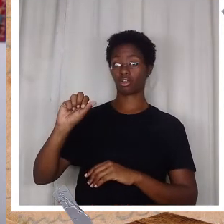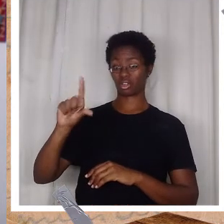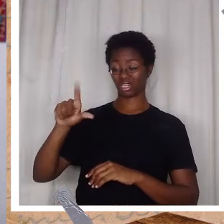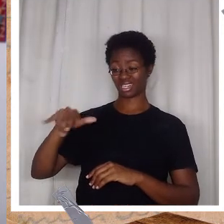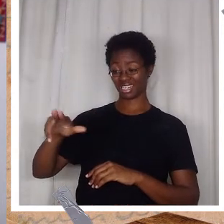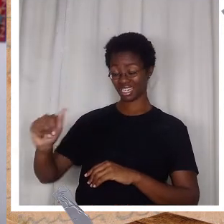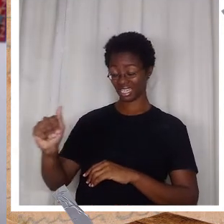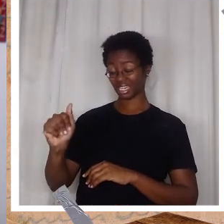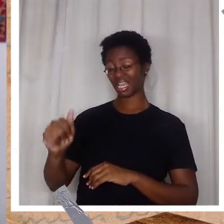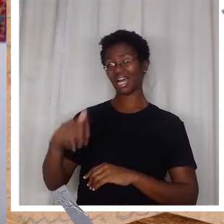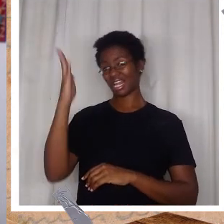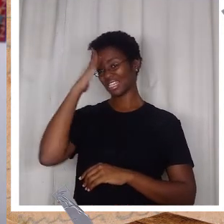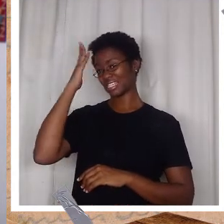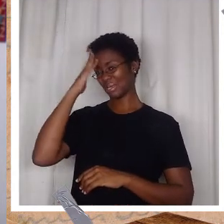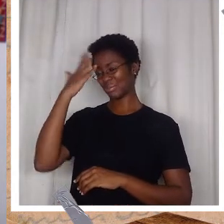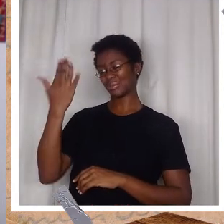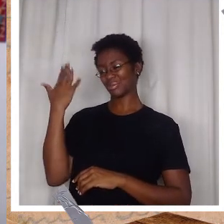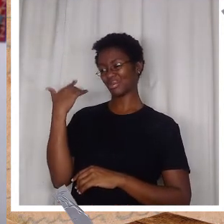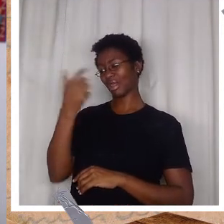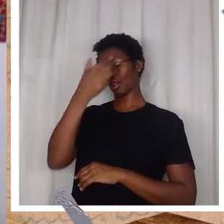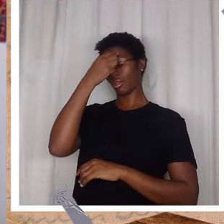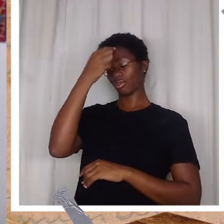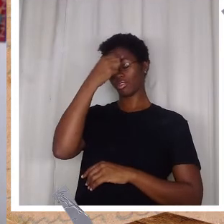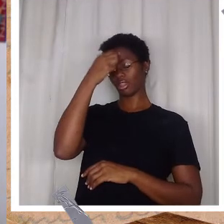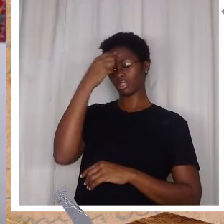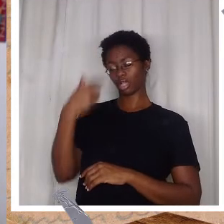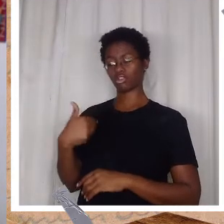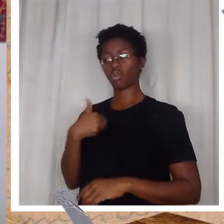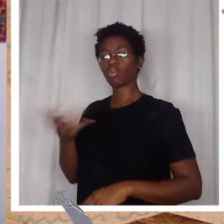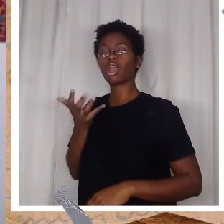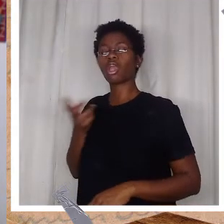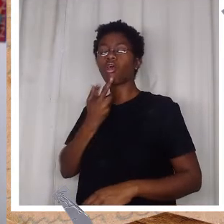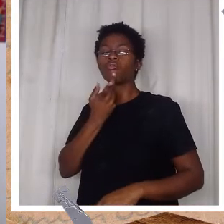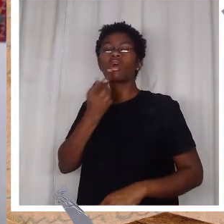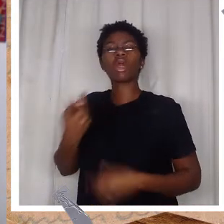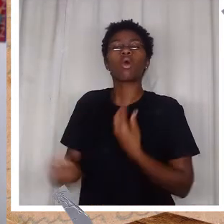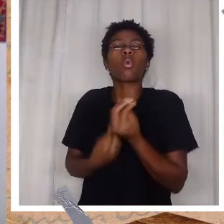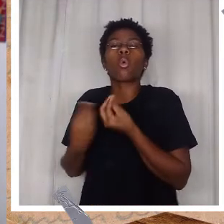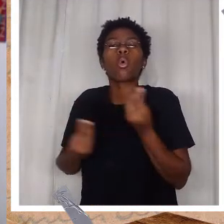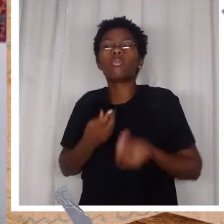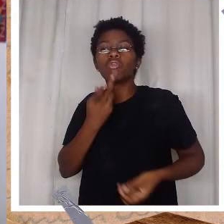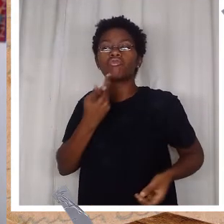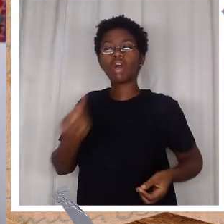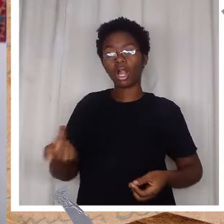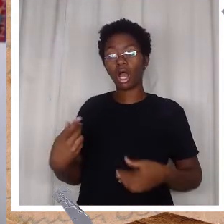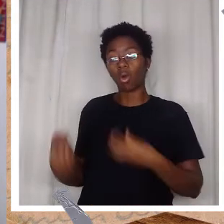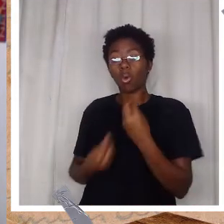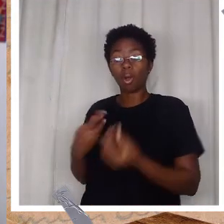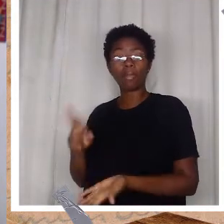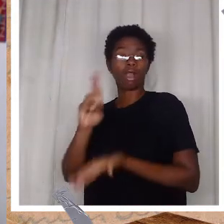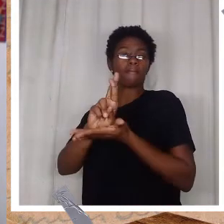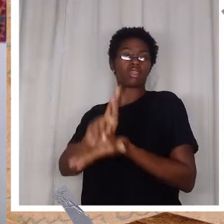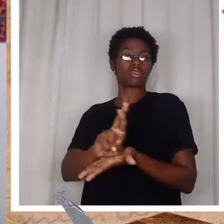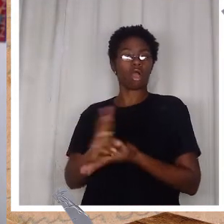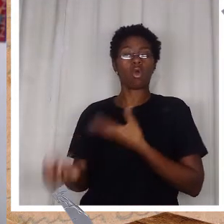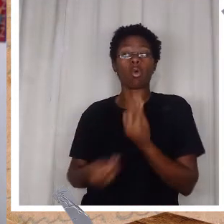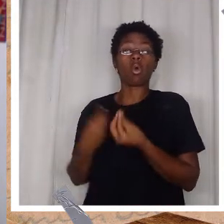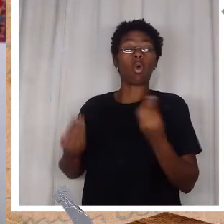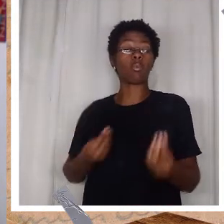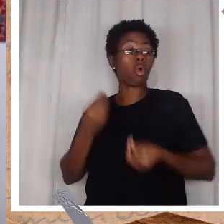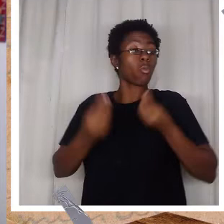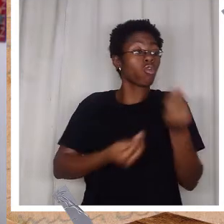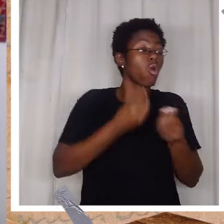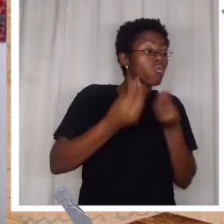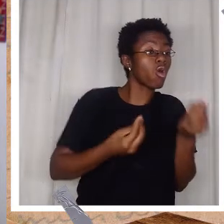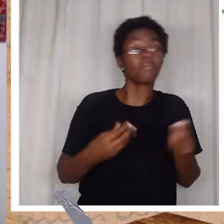uma consciência muito grande do que ela queria falar, de como ela queria ser representada, e talvez, com certeza,